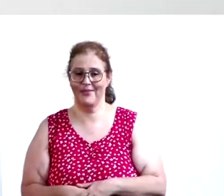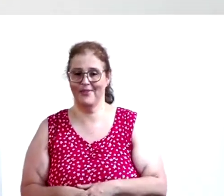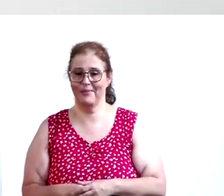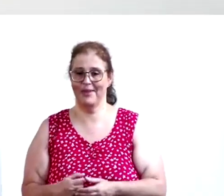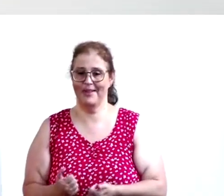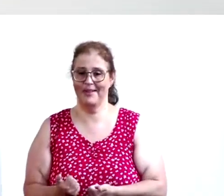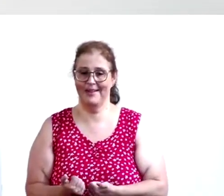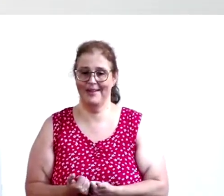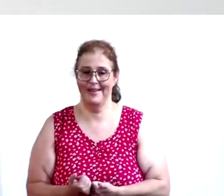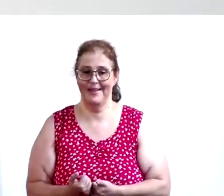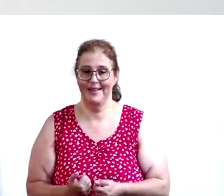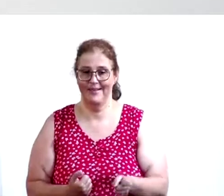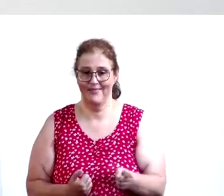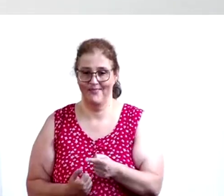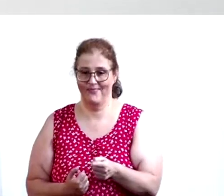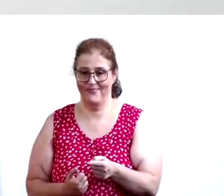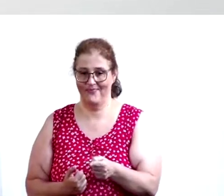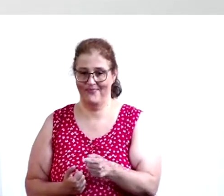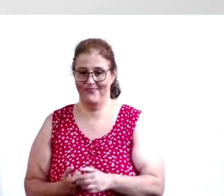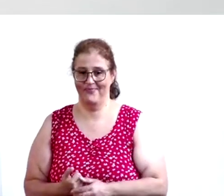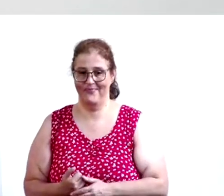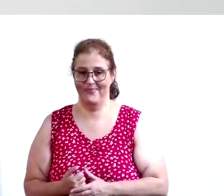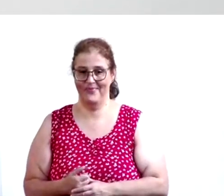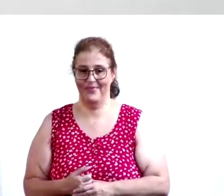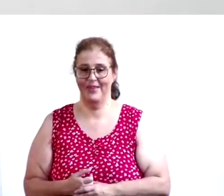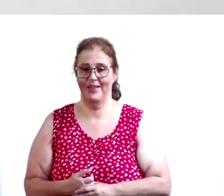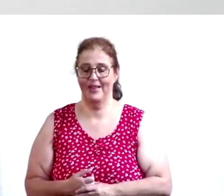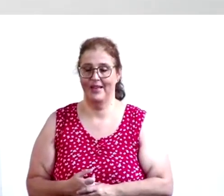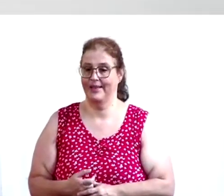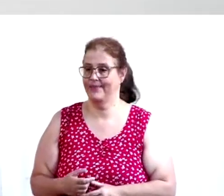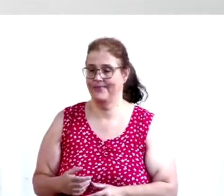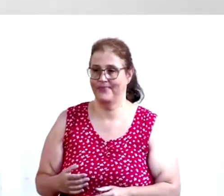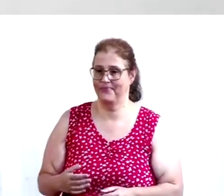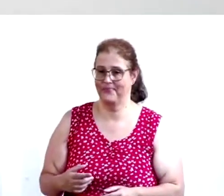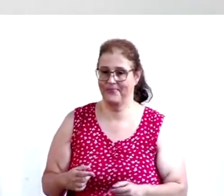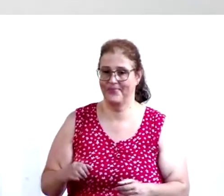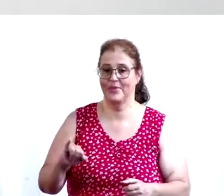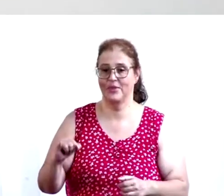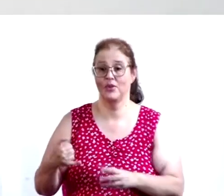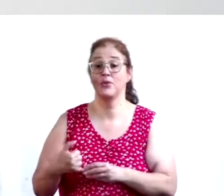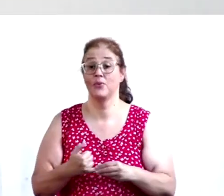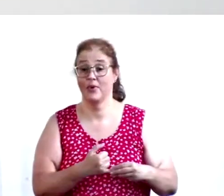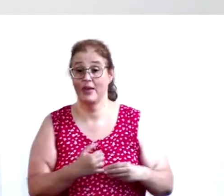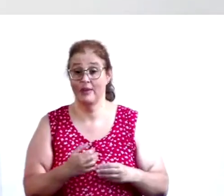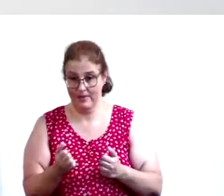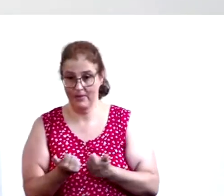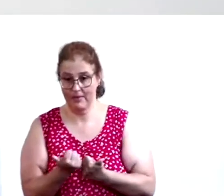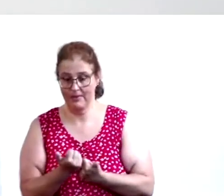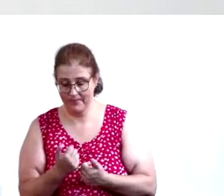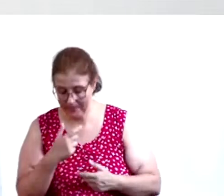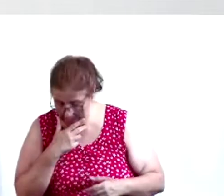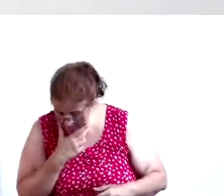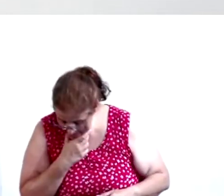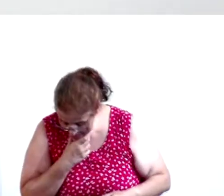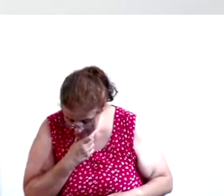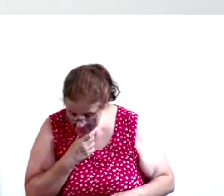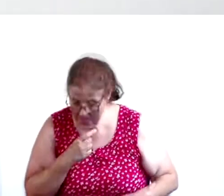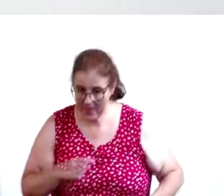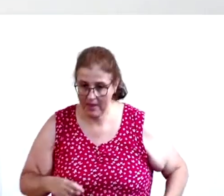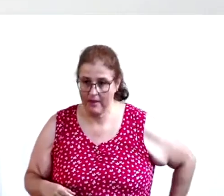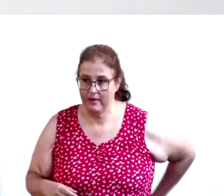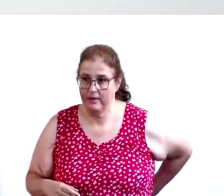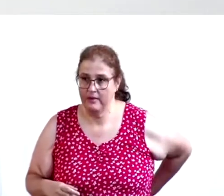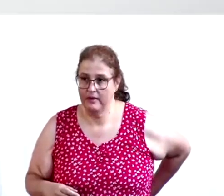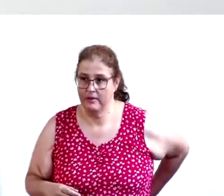Senhor, tá? Tá bom? Só o Senhor. Isso é Josué 24. E então, quando eles vão fazer a